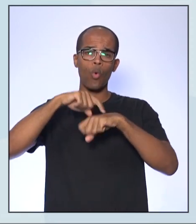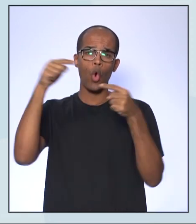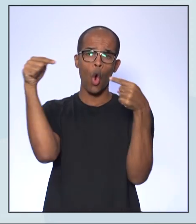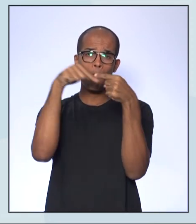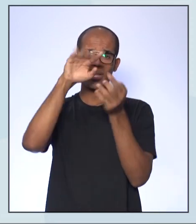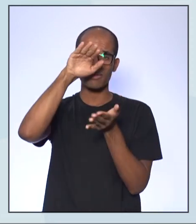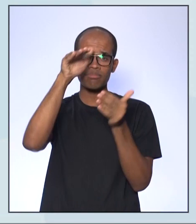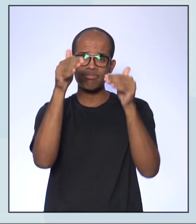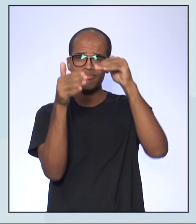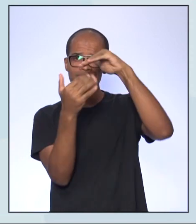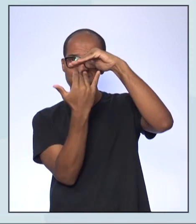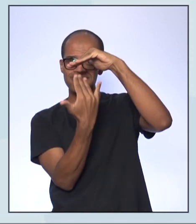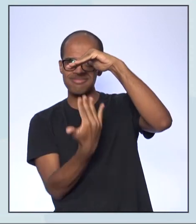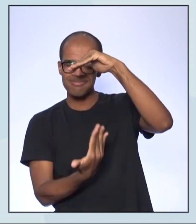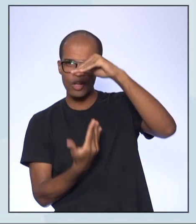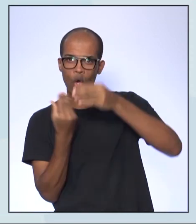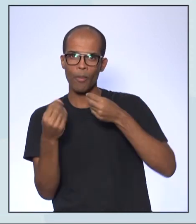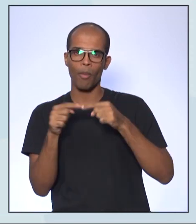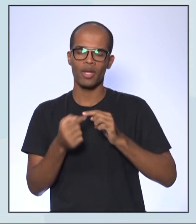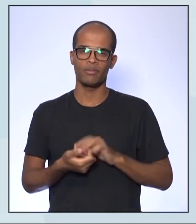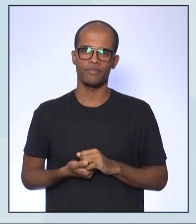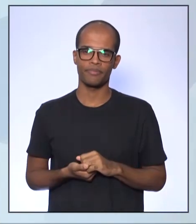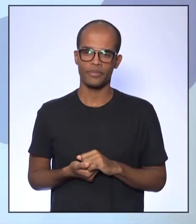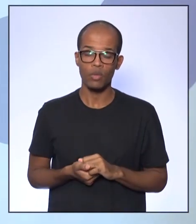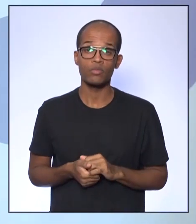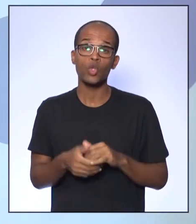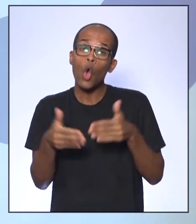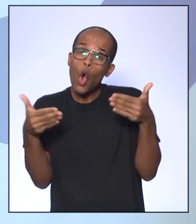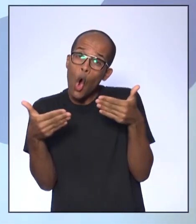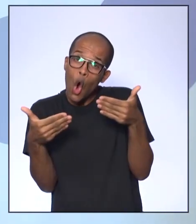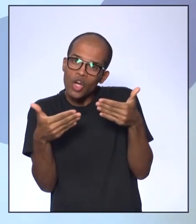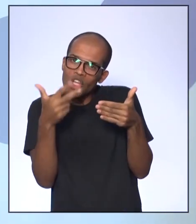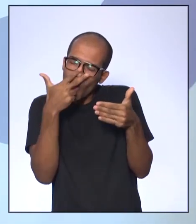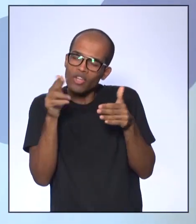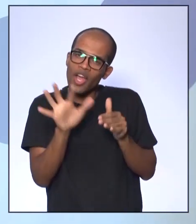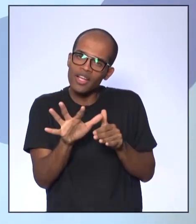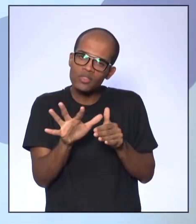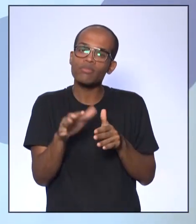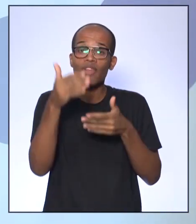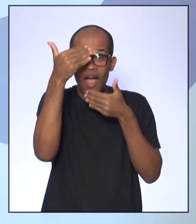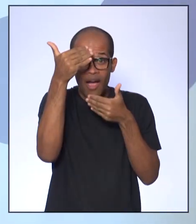deus do tempo. Então, professora? Por hoje eu acho que é isso, né, gente? Então a gente